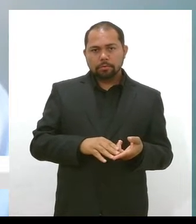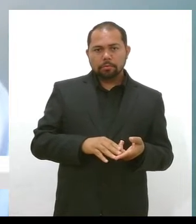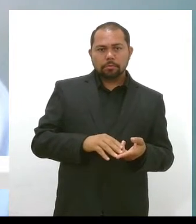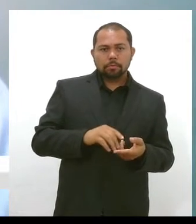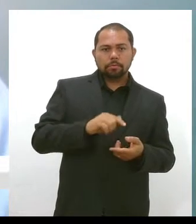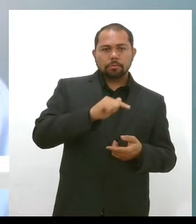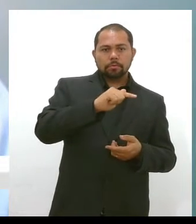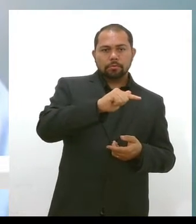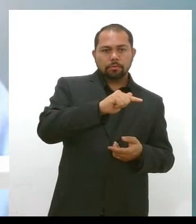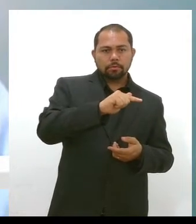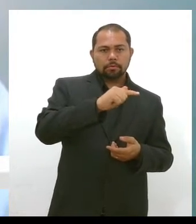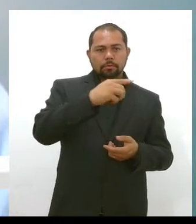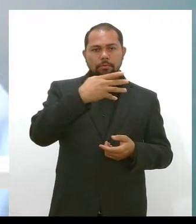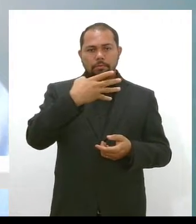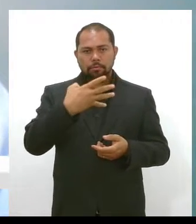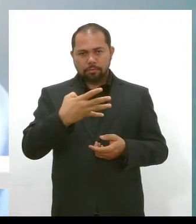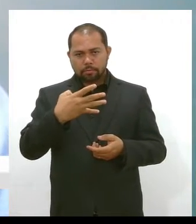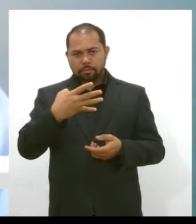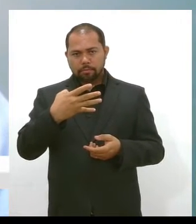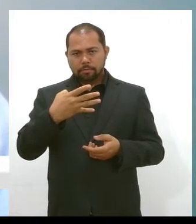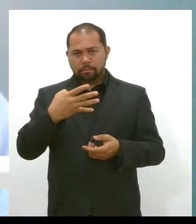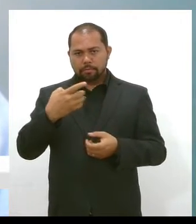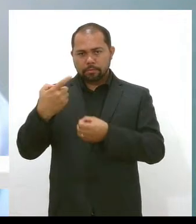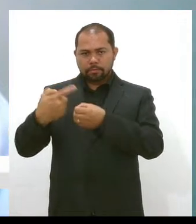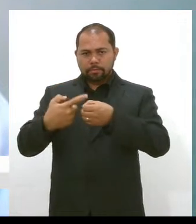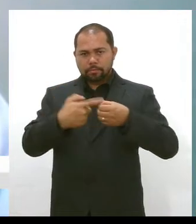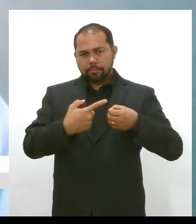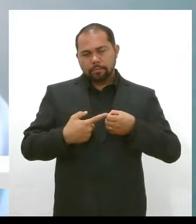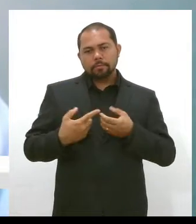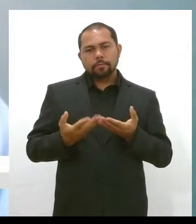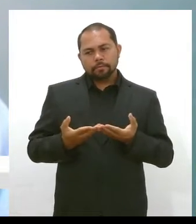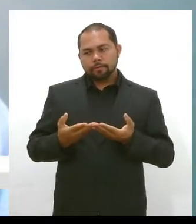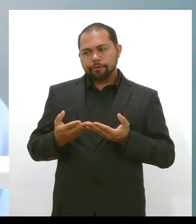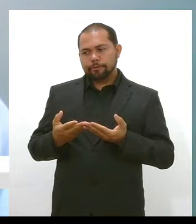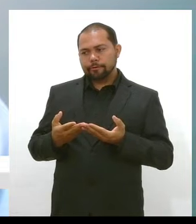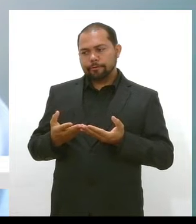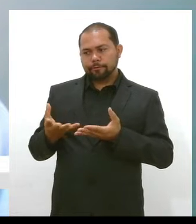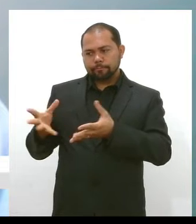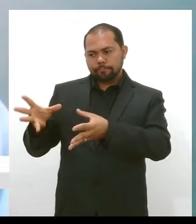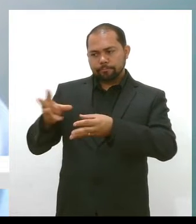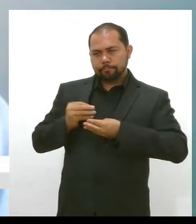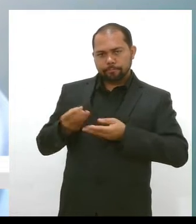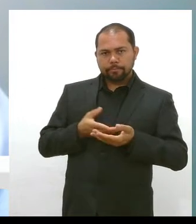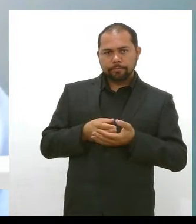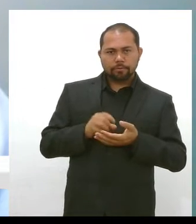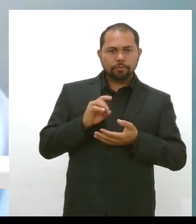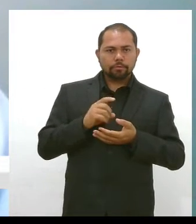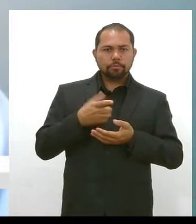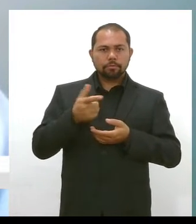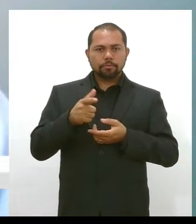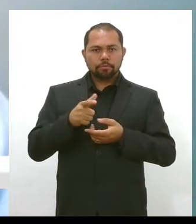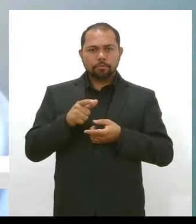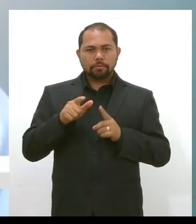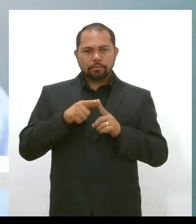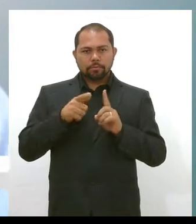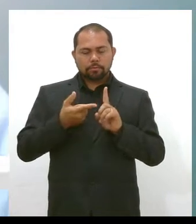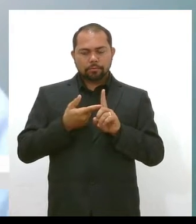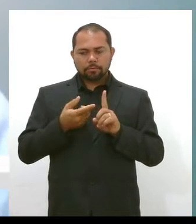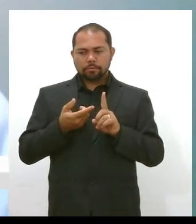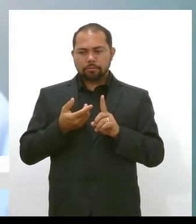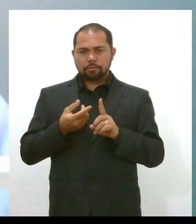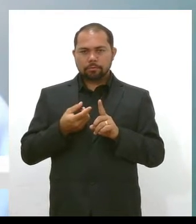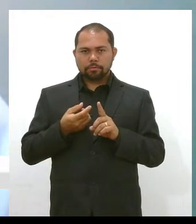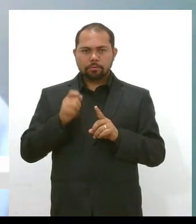municípios, né? Recentemente, a gente só não recebe muitas gestantes de Aracaju, porque Aracaju